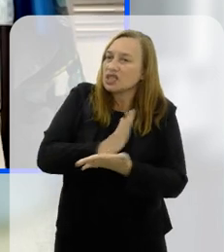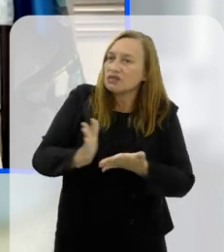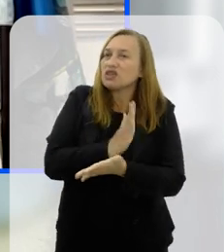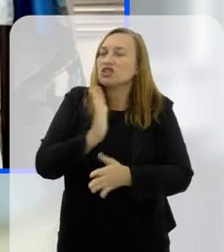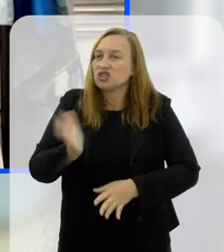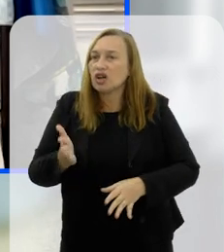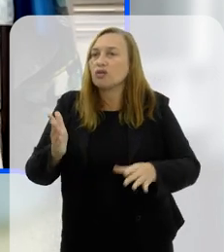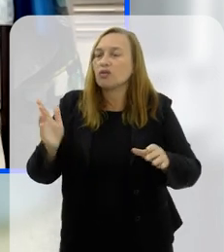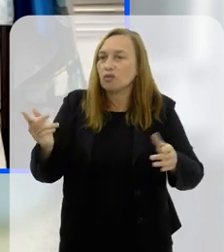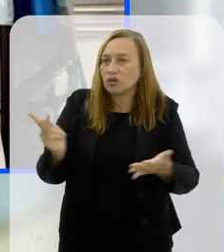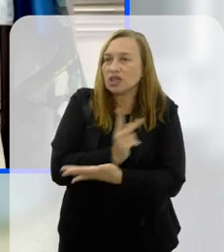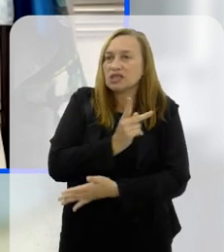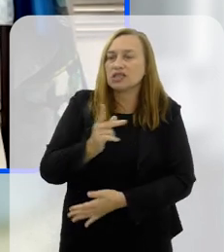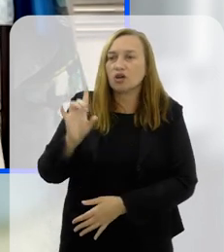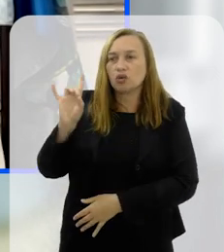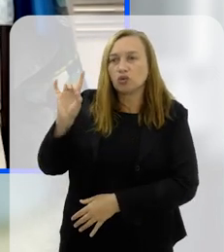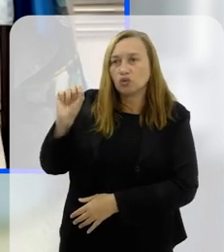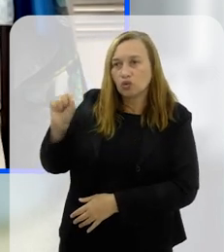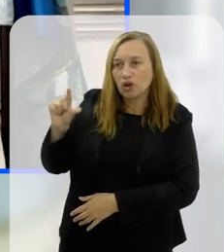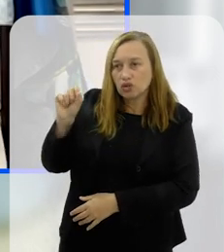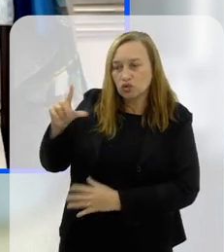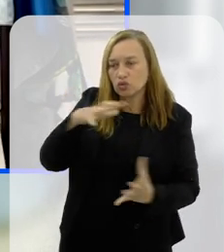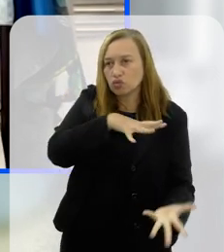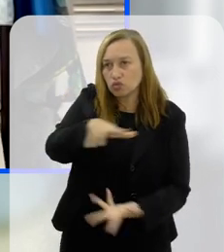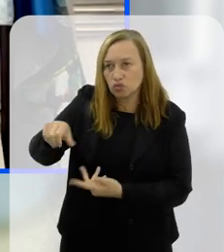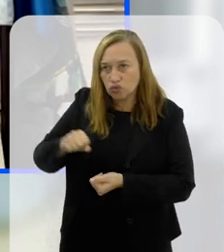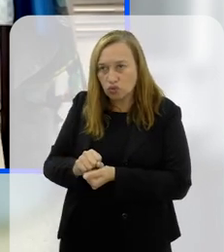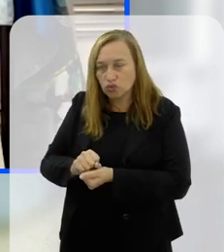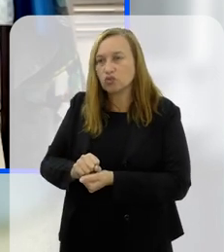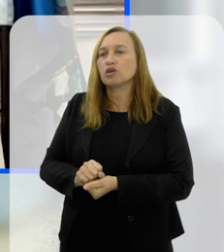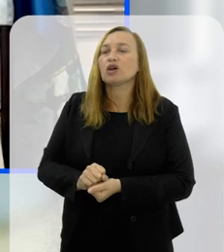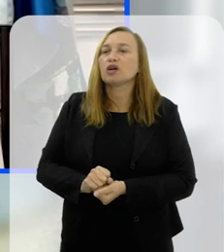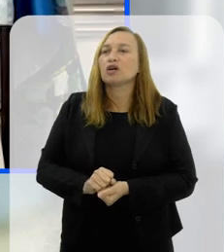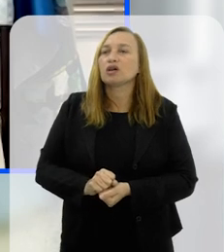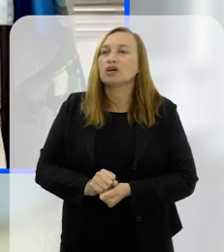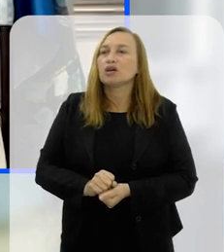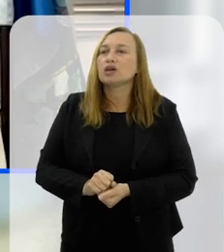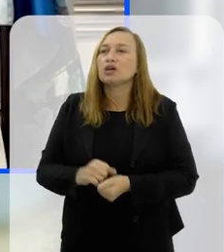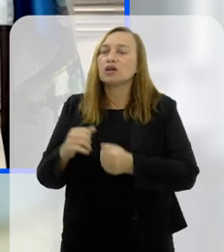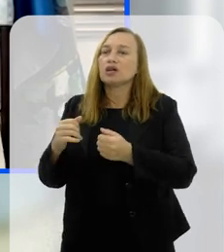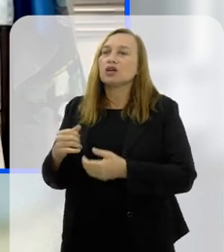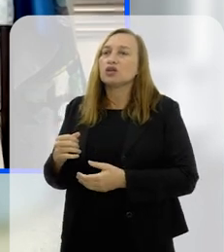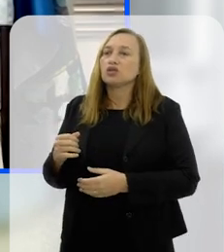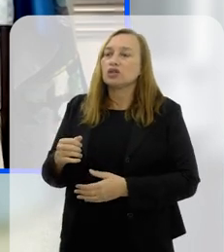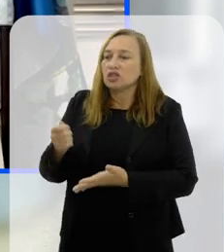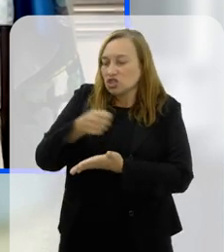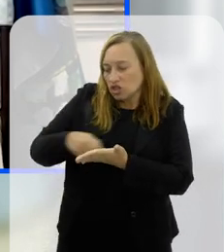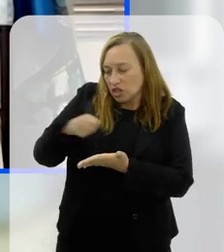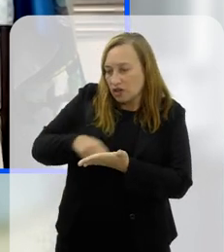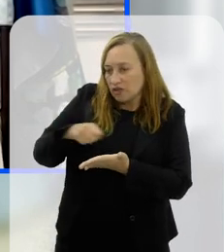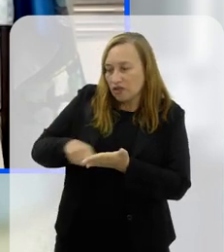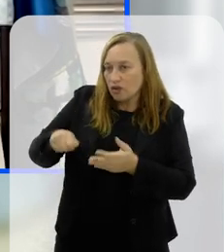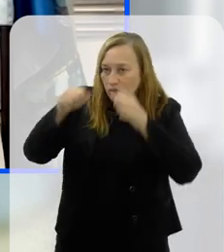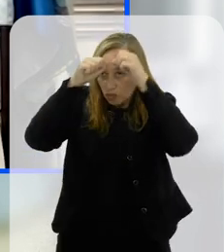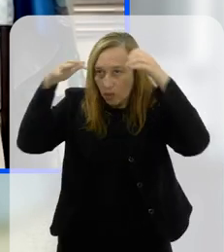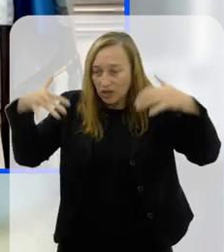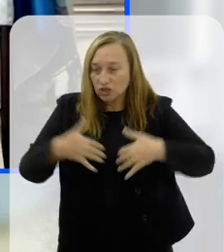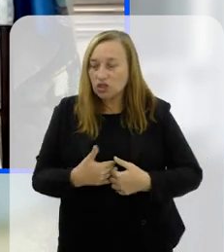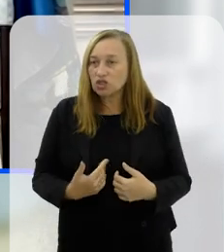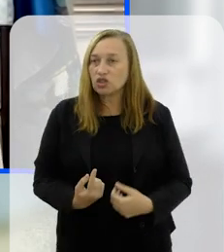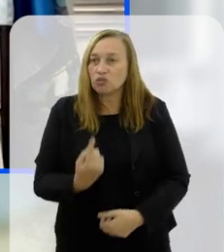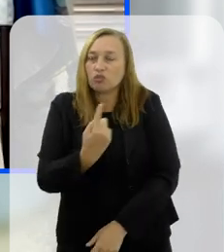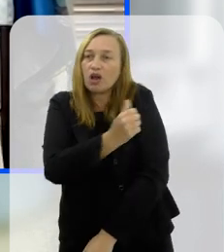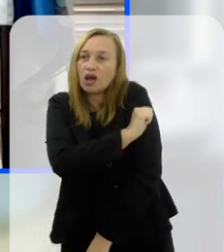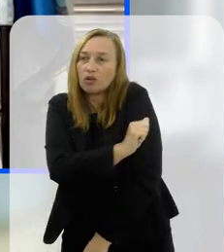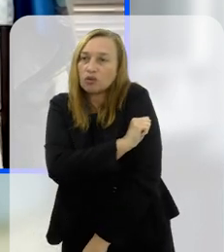Como já aconteceu lá no mundo azul no evento que eu tive lá uma menininha escrevendo sobre um autista uma